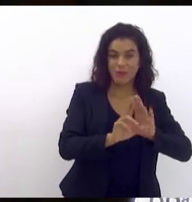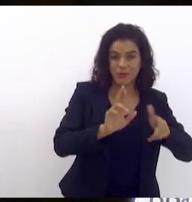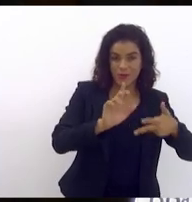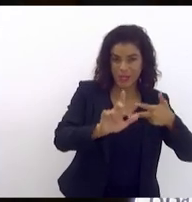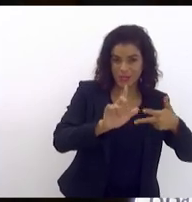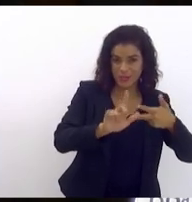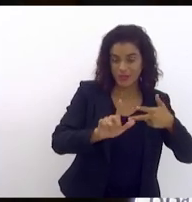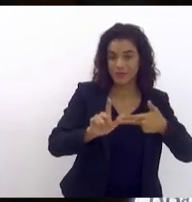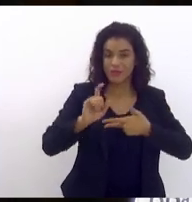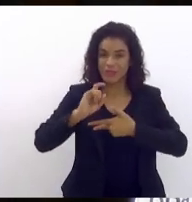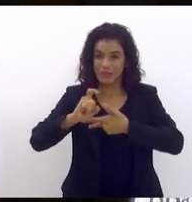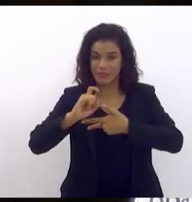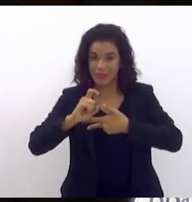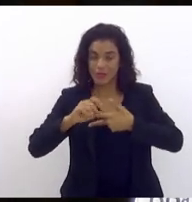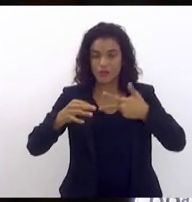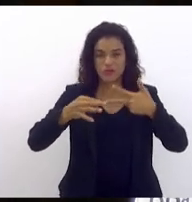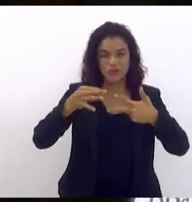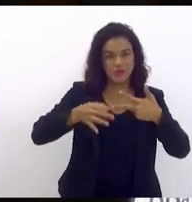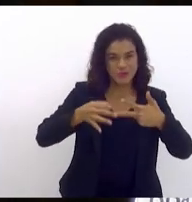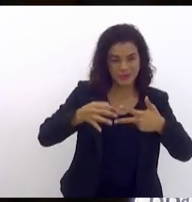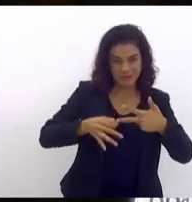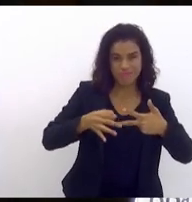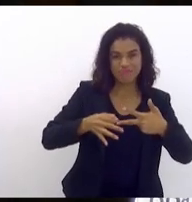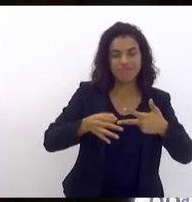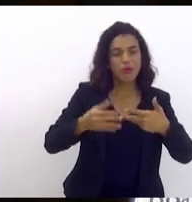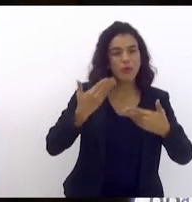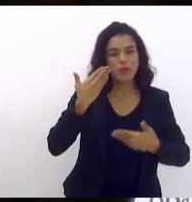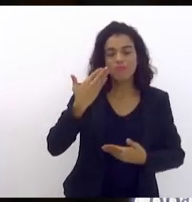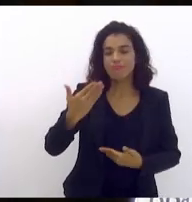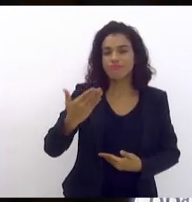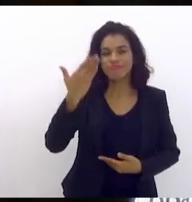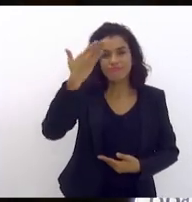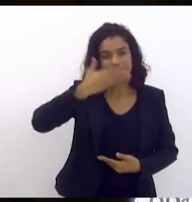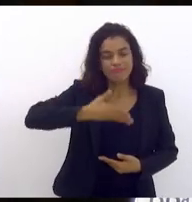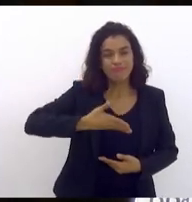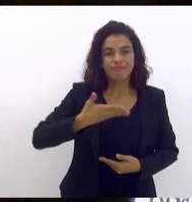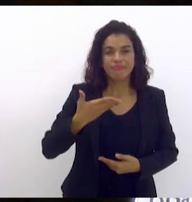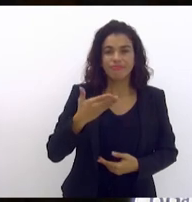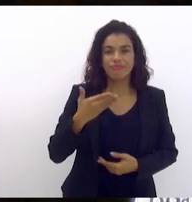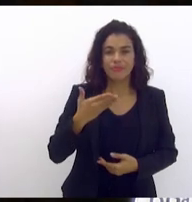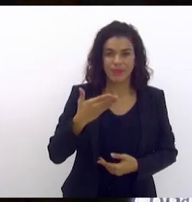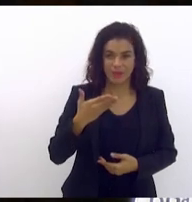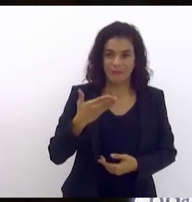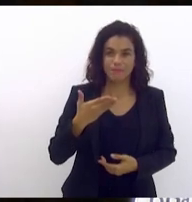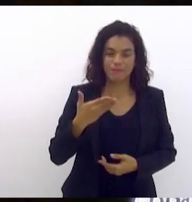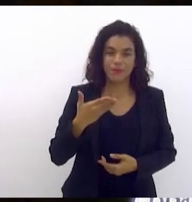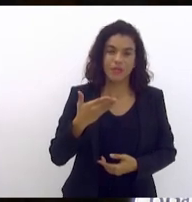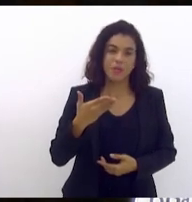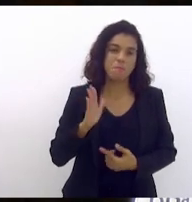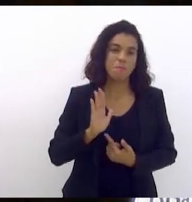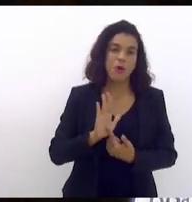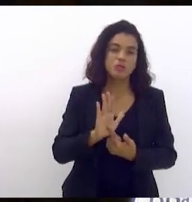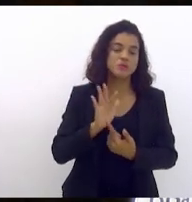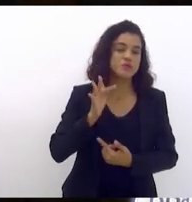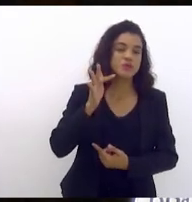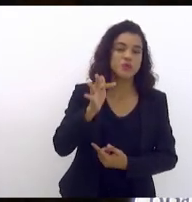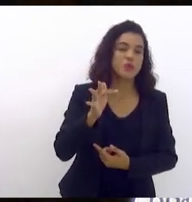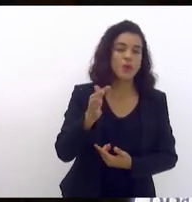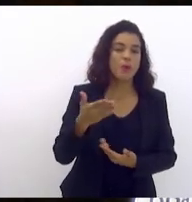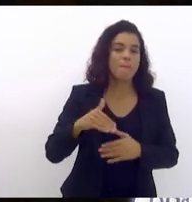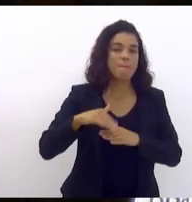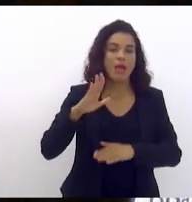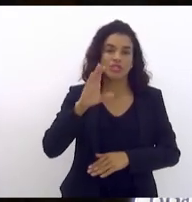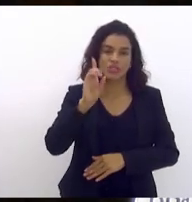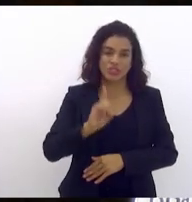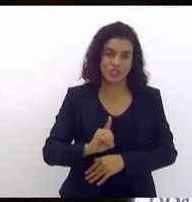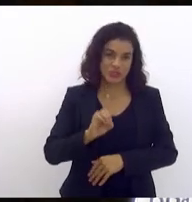quanto do Executivo quanto do Judiciário o que mostra de verdade e aponta para um futuro em que os jovens tenham mais direitos